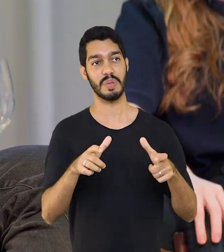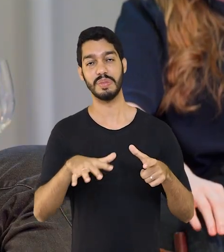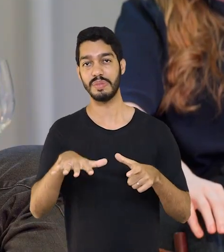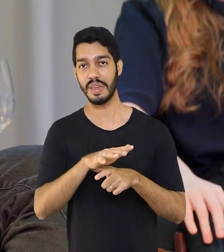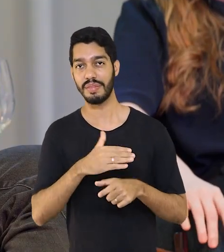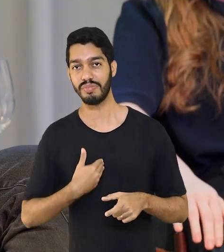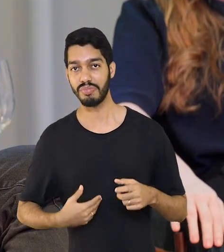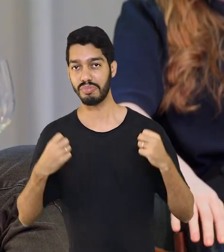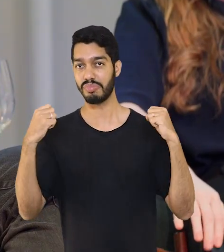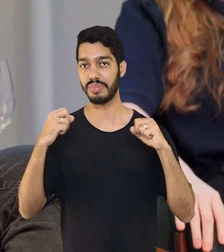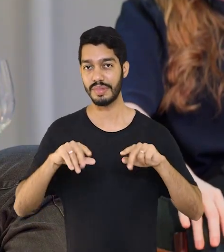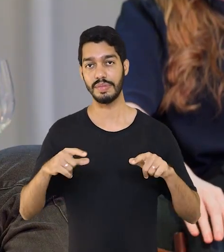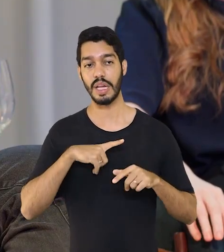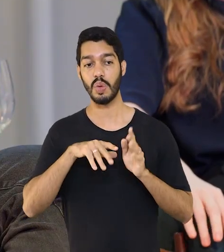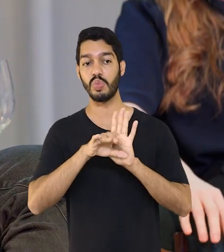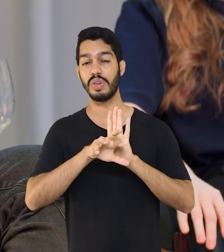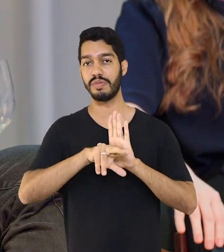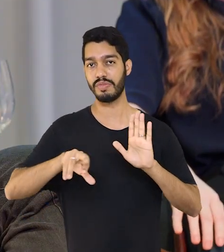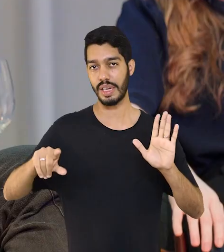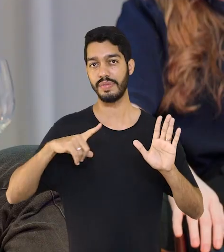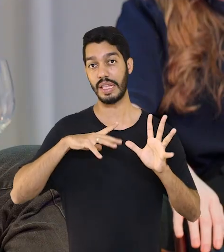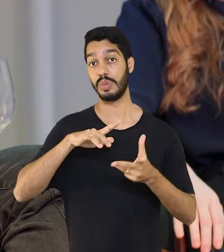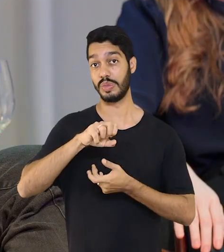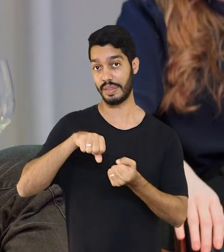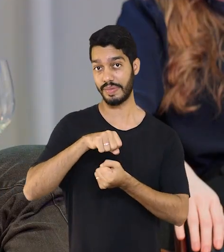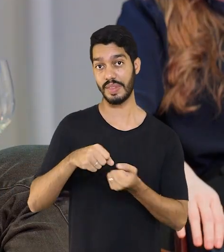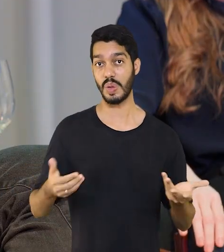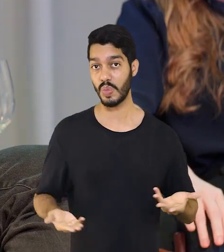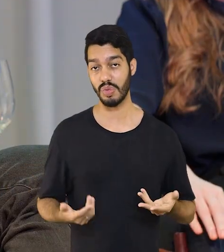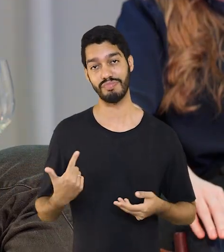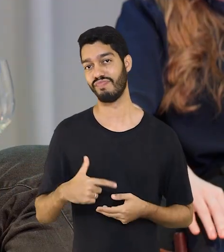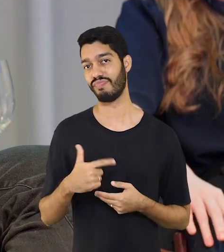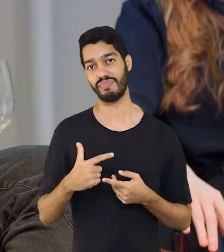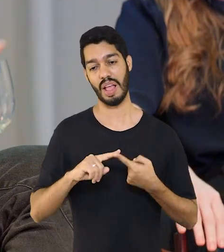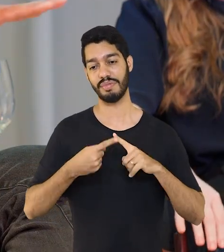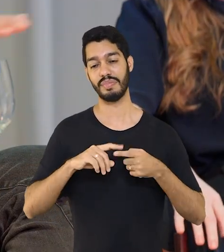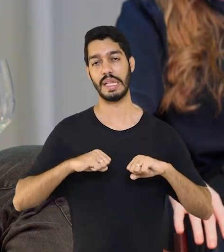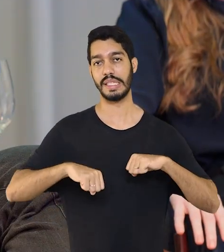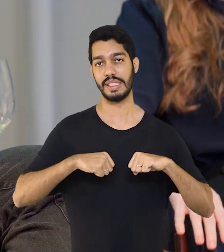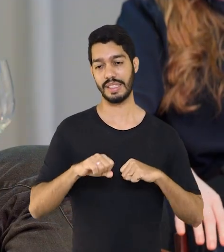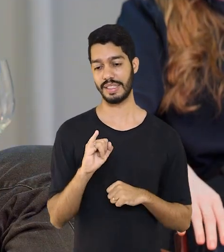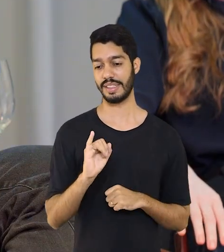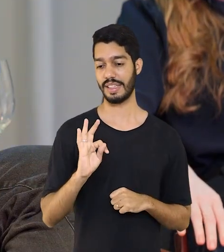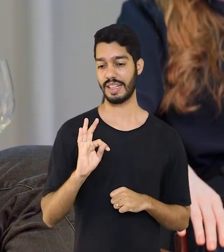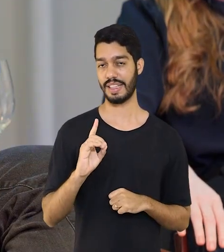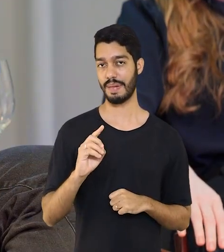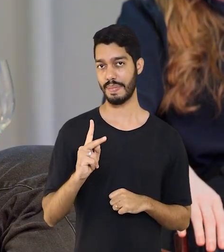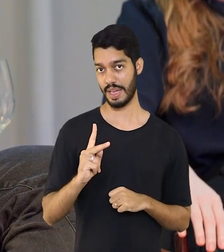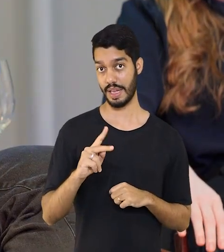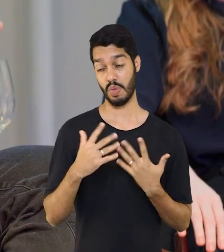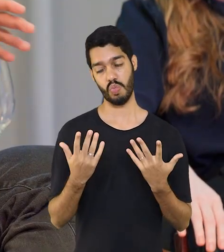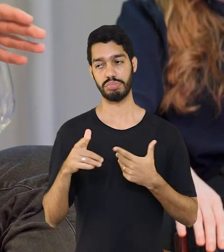academia, para discutir conceitos de mobilidade urbana sustentável. E hoje em dia não tem qualquer discussão no ITDP, e não